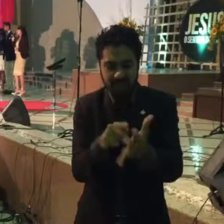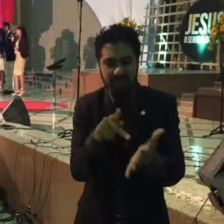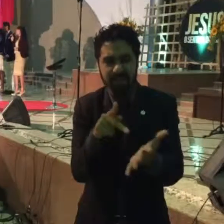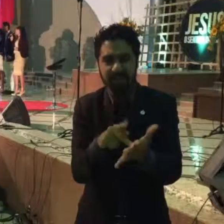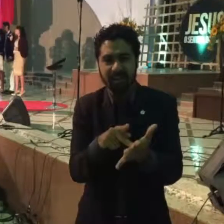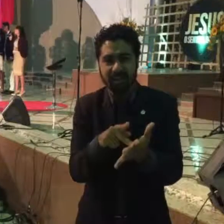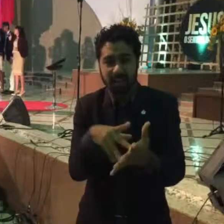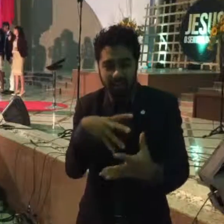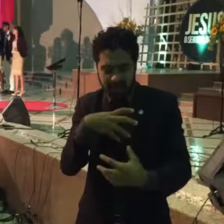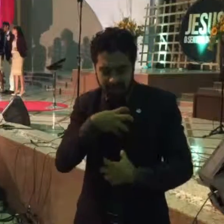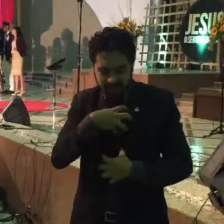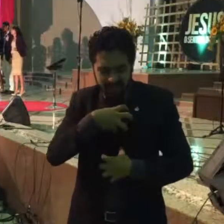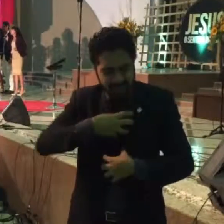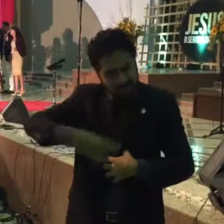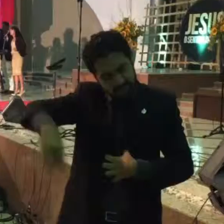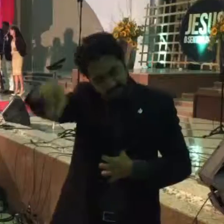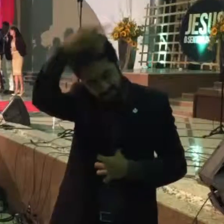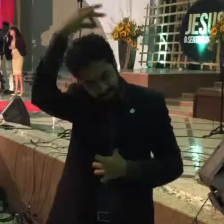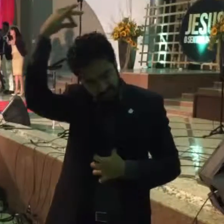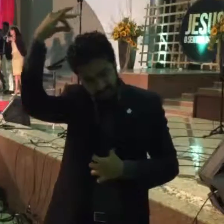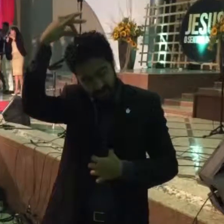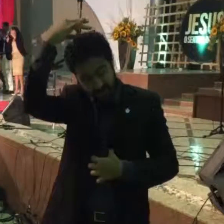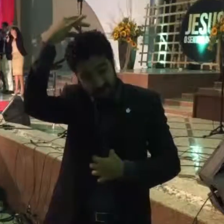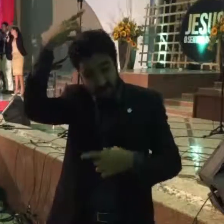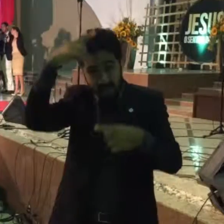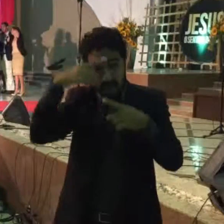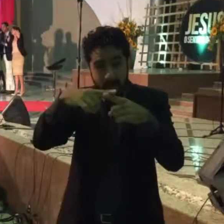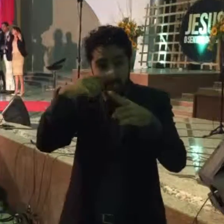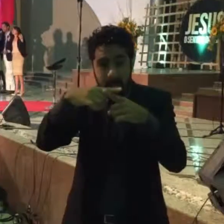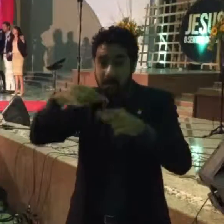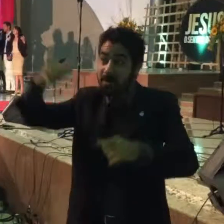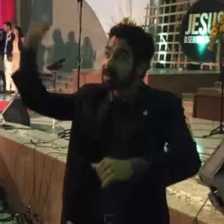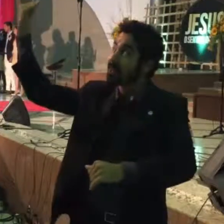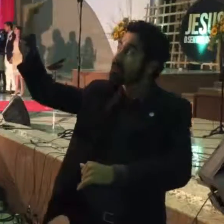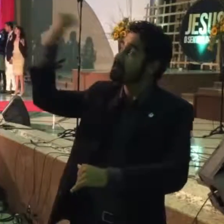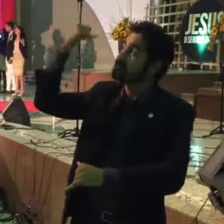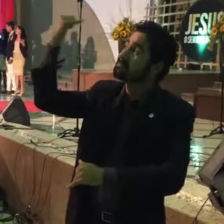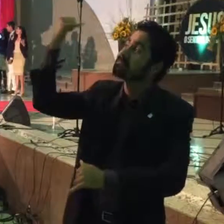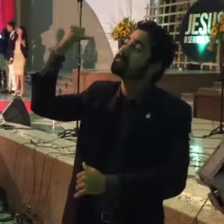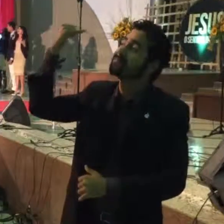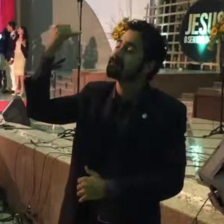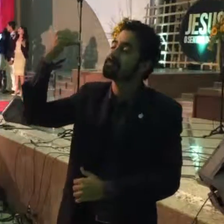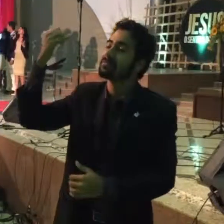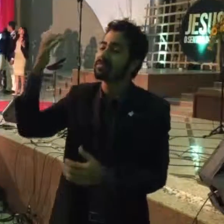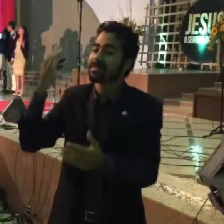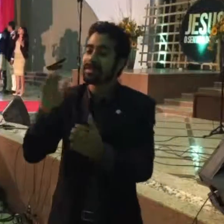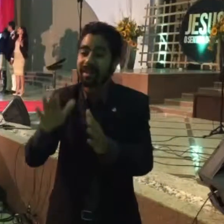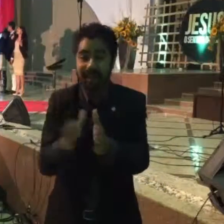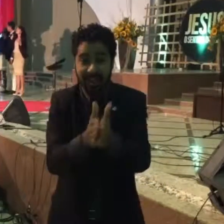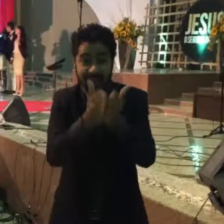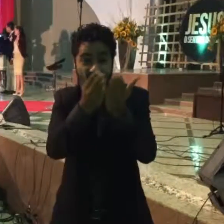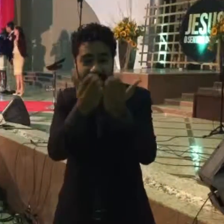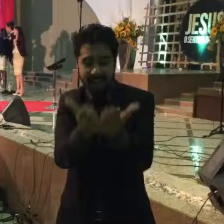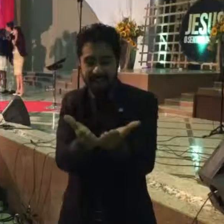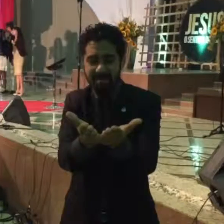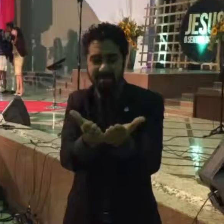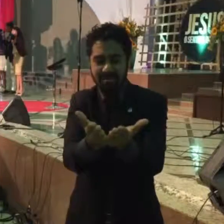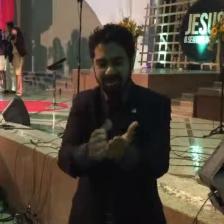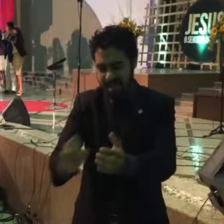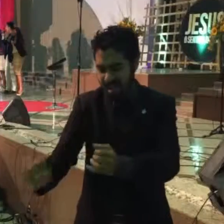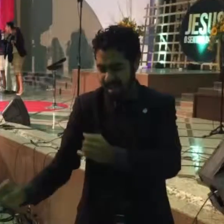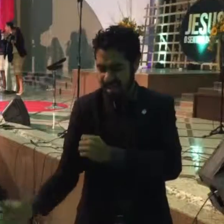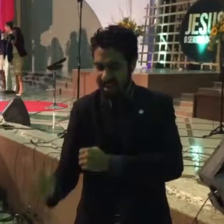espiritualidade, mensagens enviadas no céu A